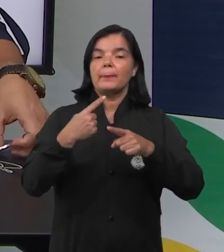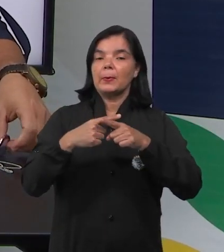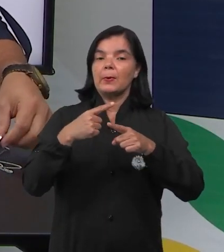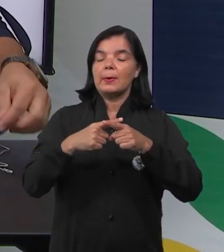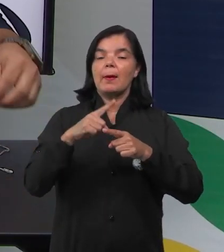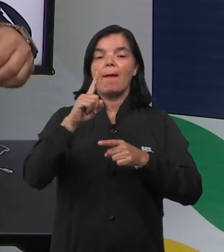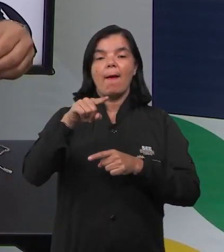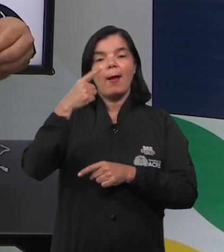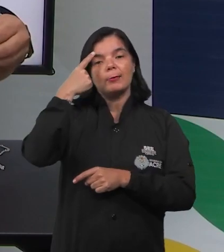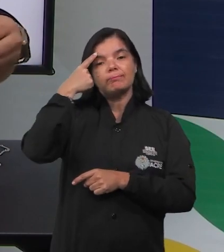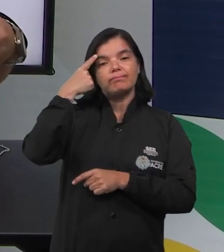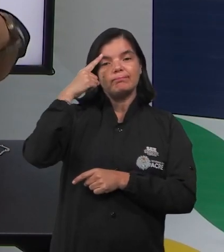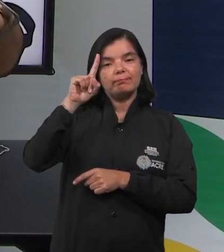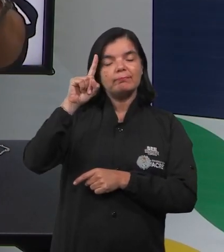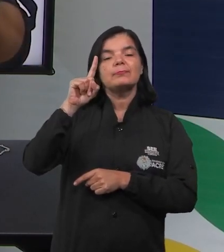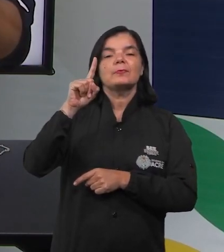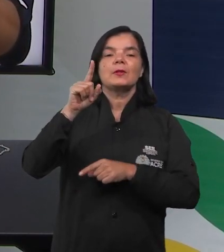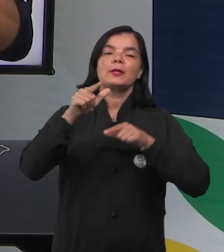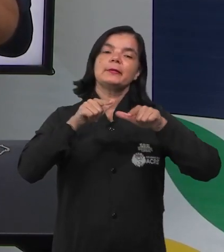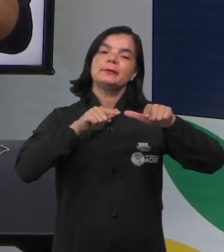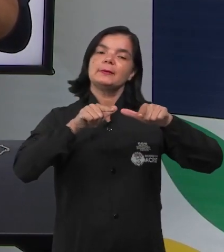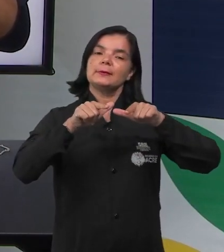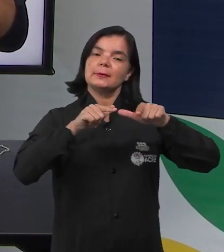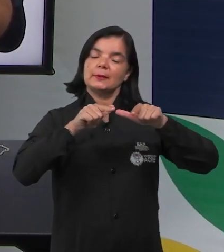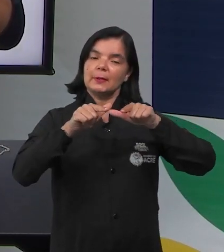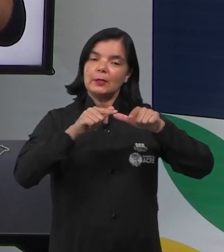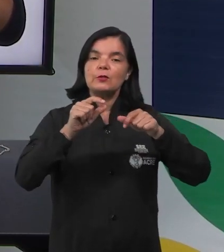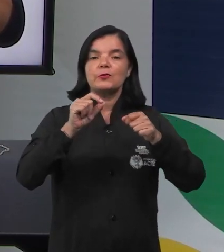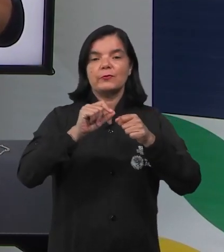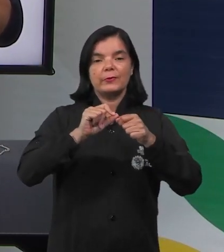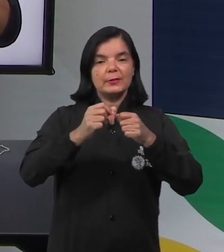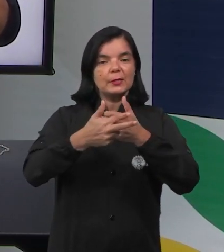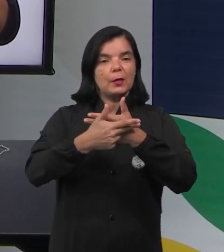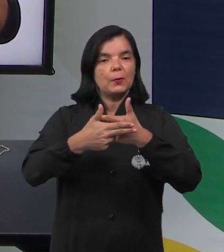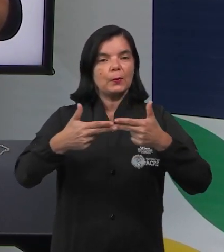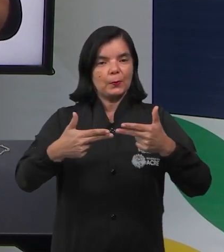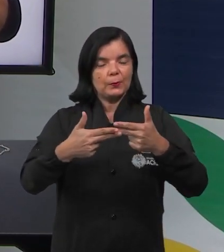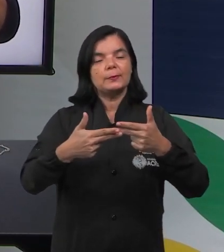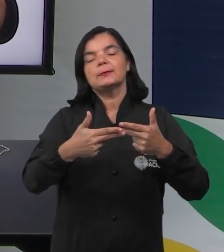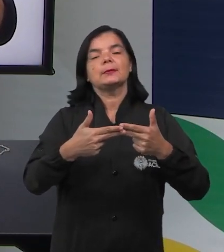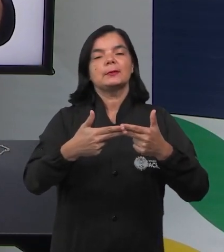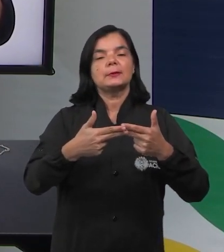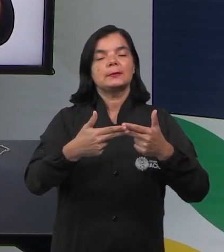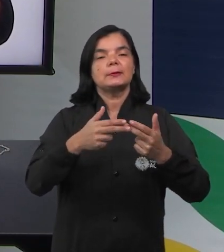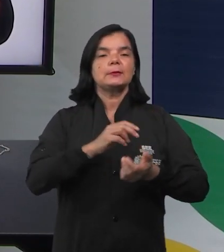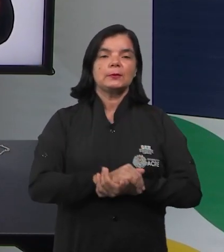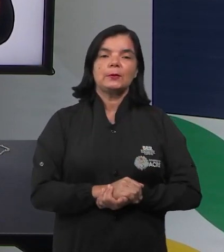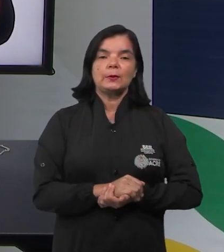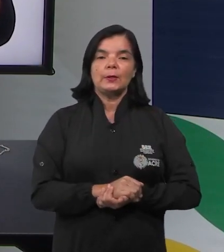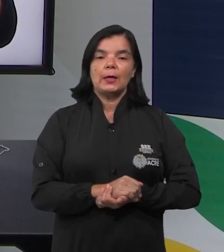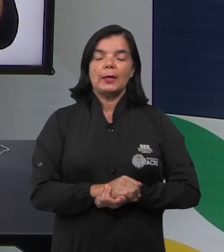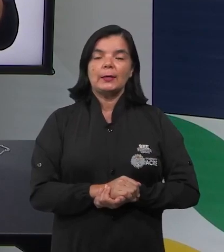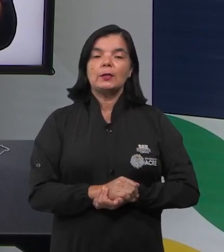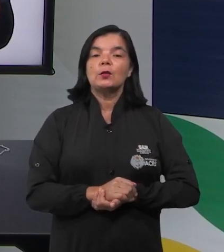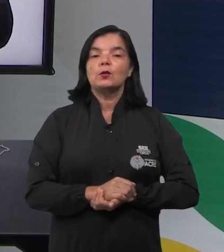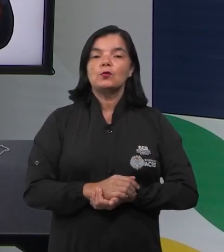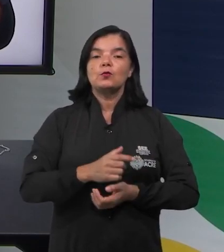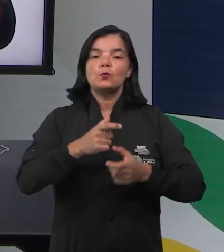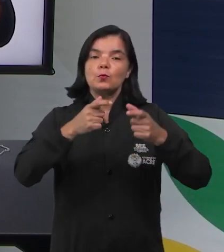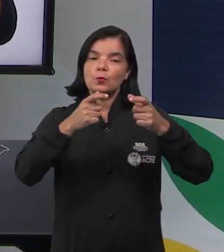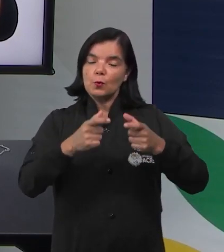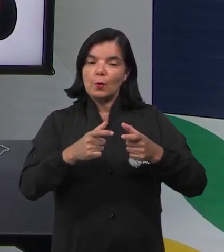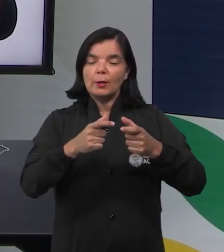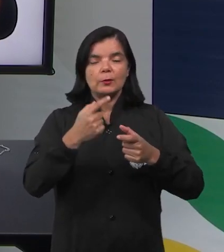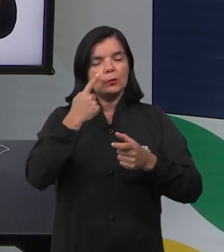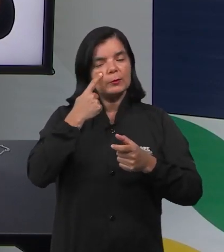isso é uma ideia de trabalho, né? De produção de trabalho, olha só, lá na sua unidade de rota. Então,